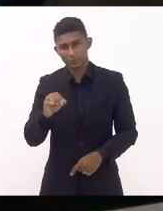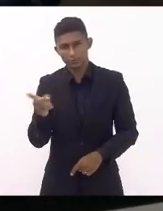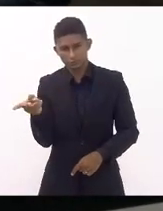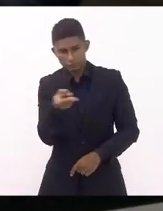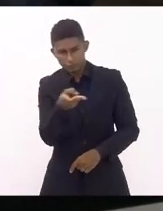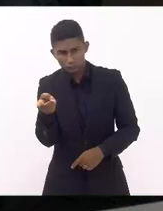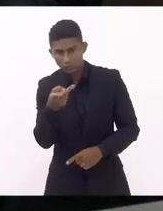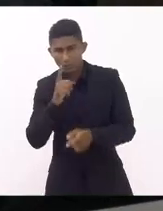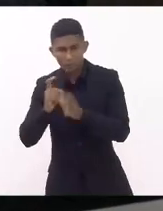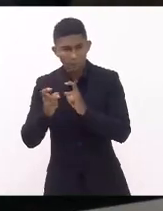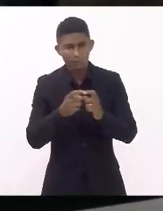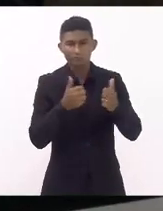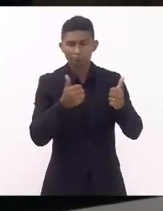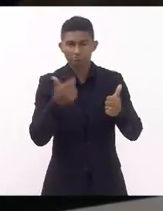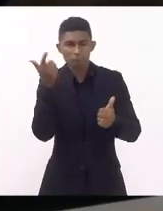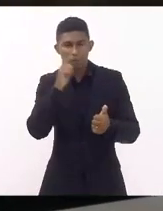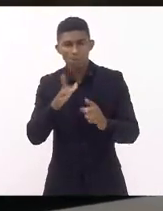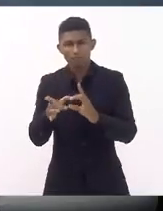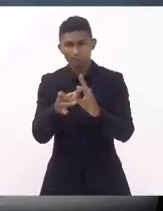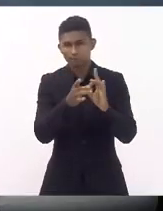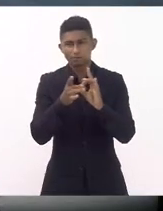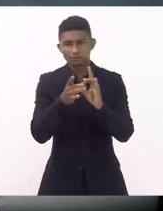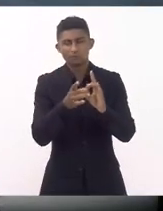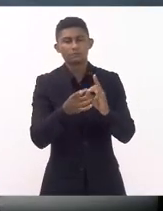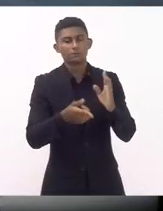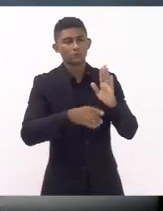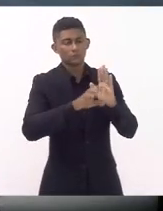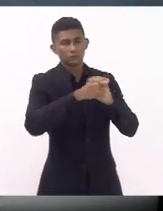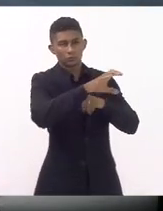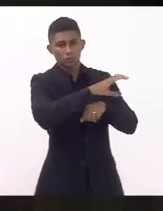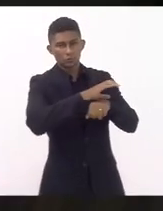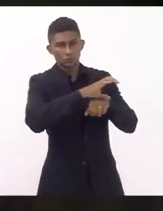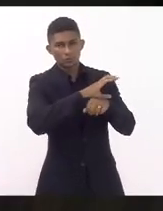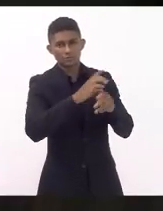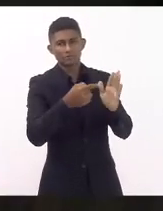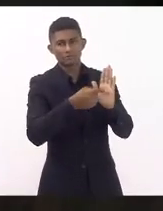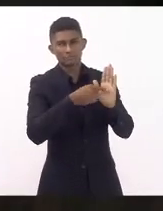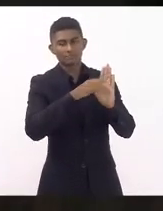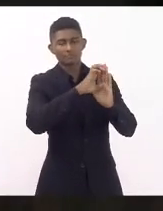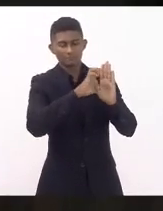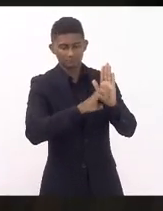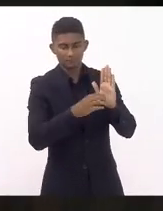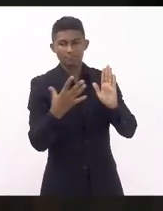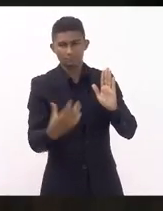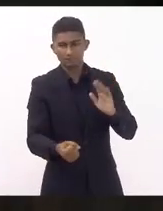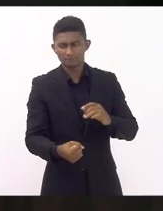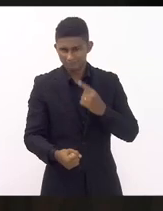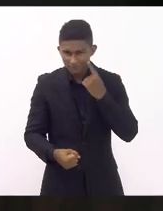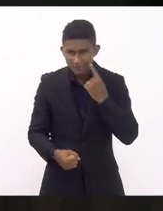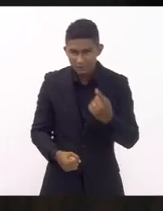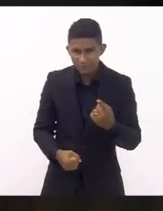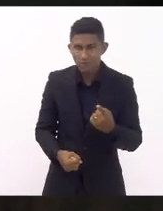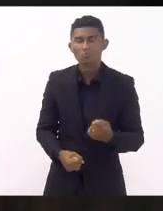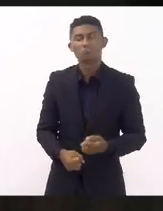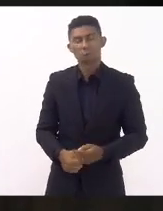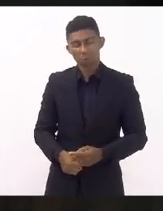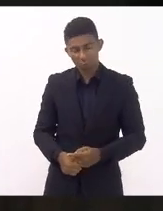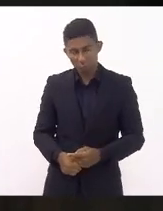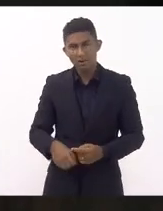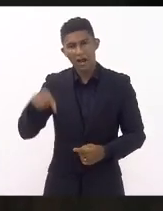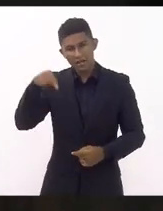entendimento. Parecer pela constitucionalidade com emendas. Viu como é aqui a casa do consenso? Podemos ter posições